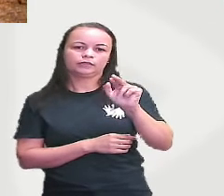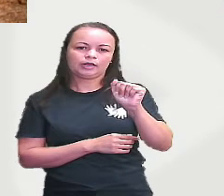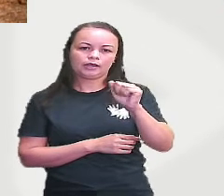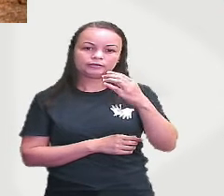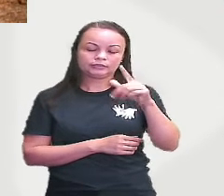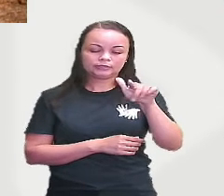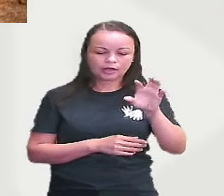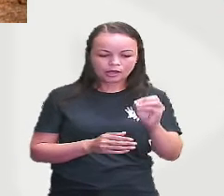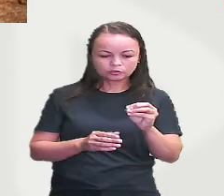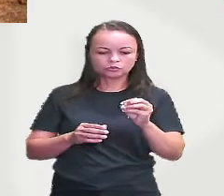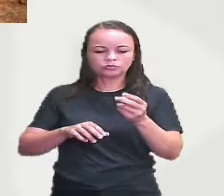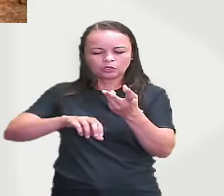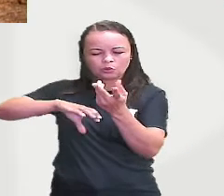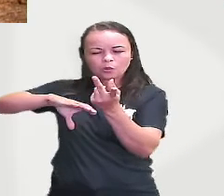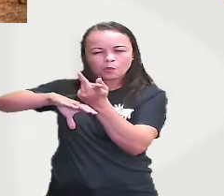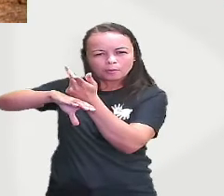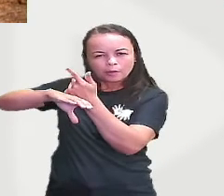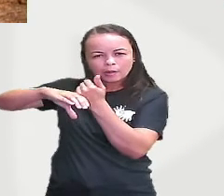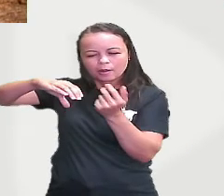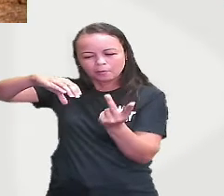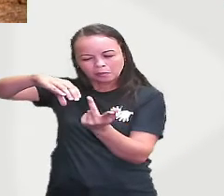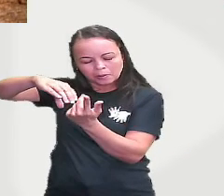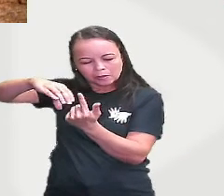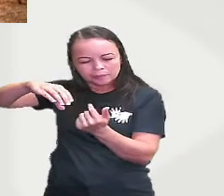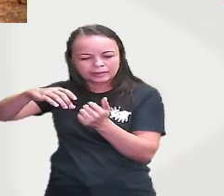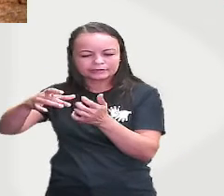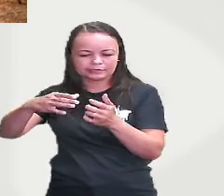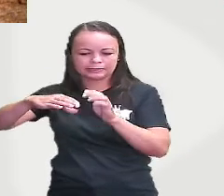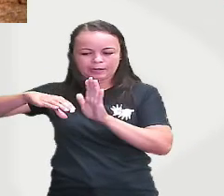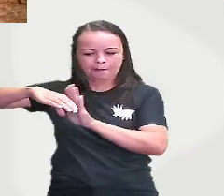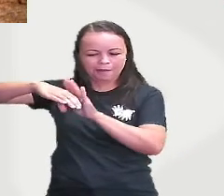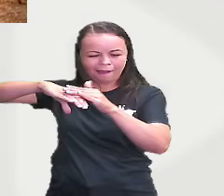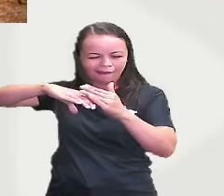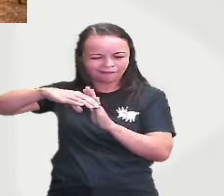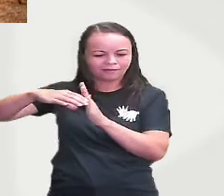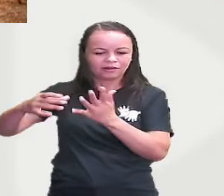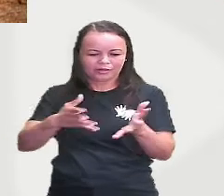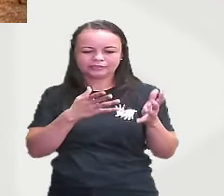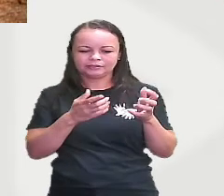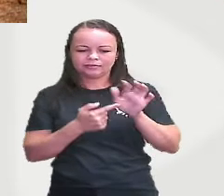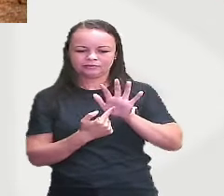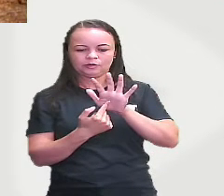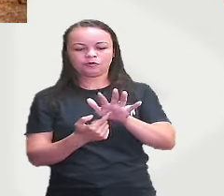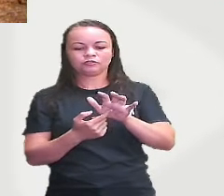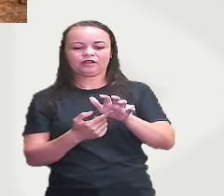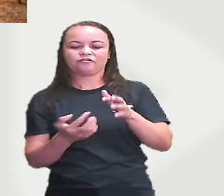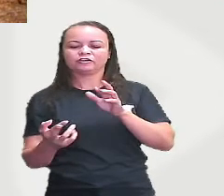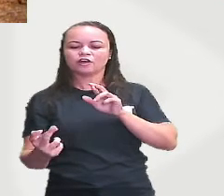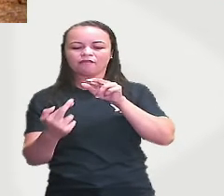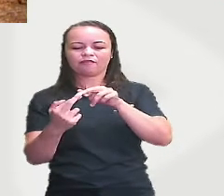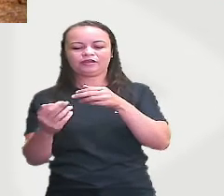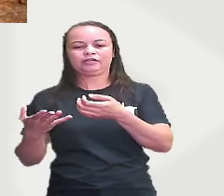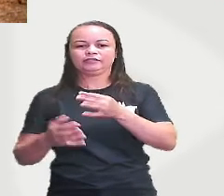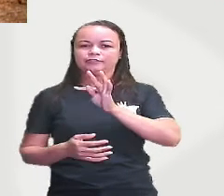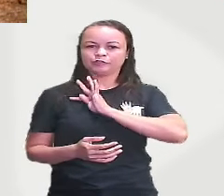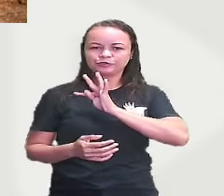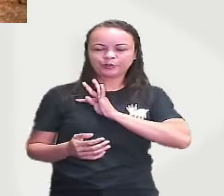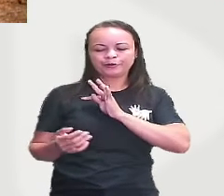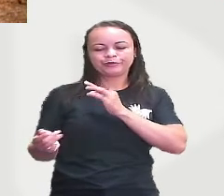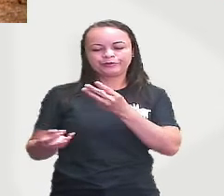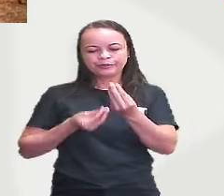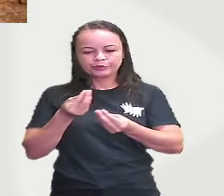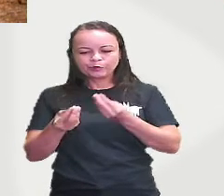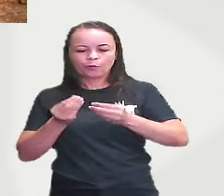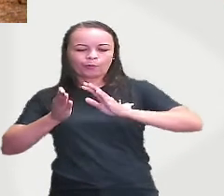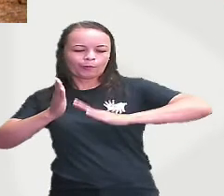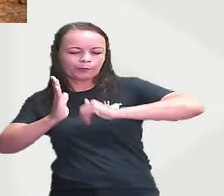esse tipo de expressão artística. Olha só, essas duas fotos. O que era isso? Os homens, eles aprenderam a pintar,